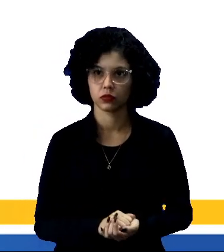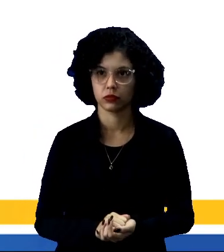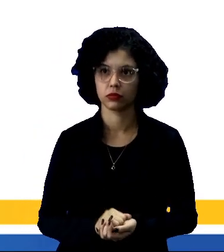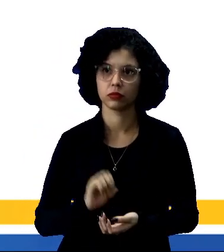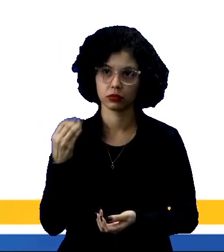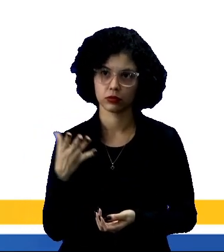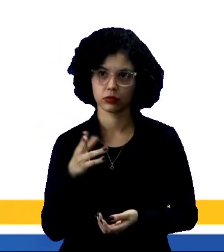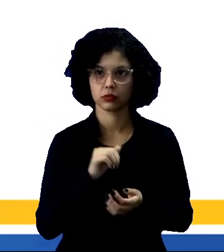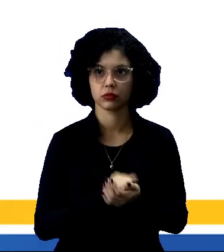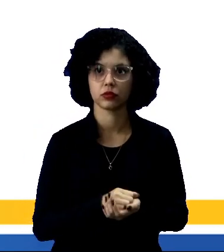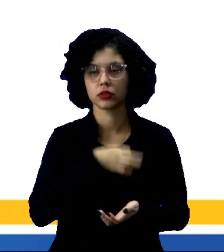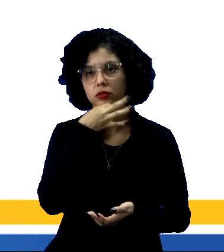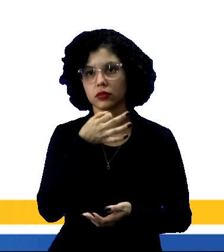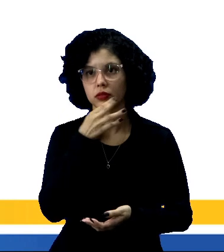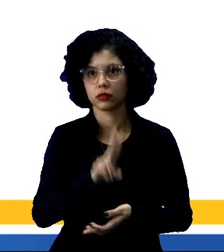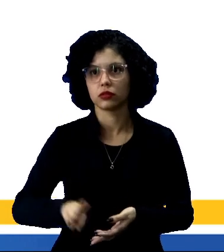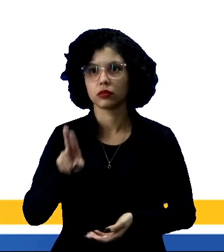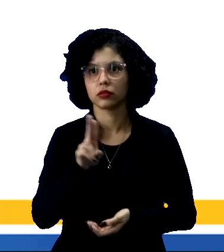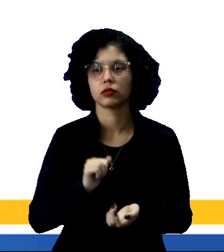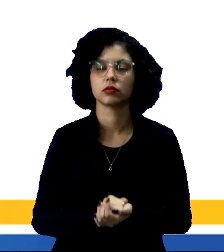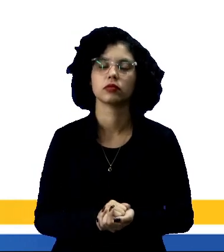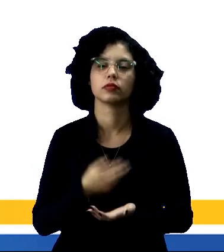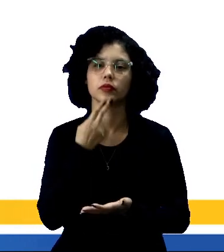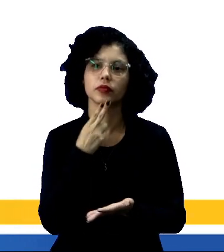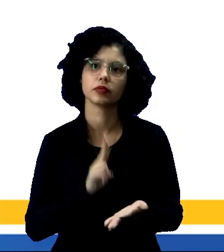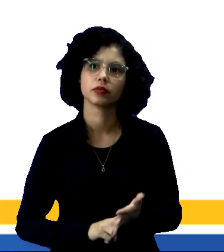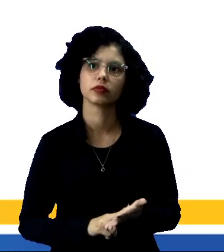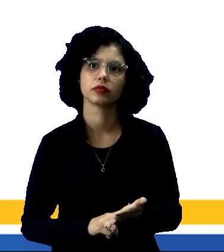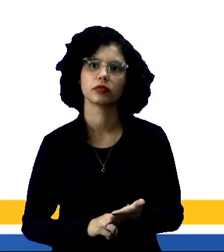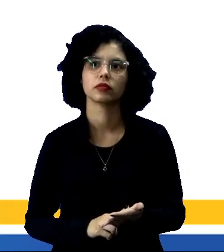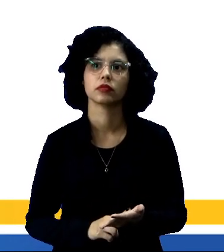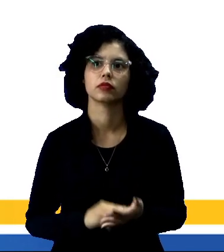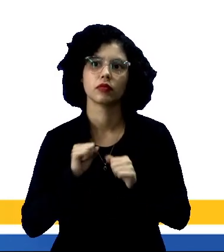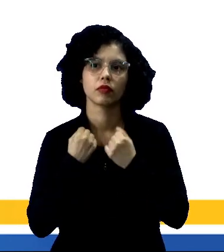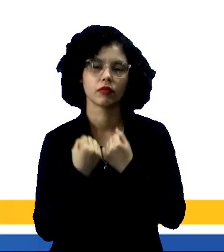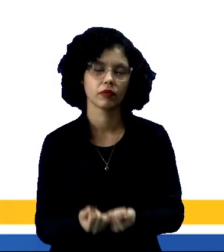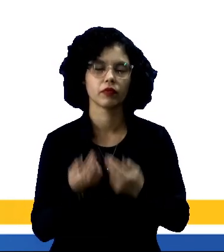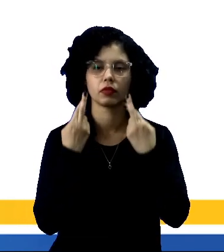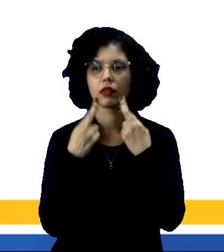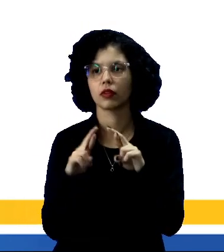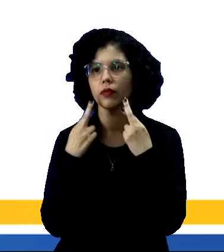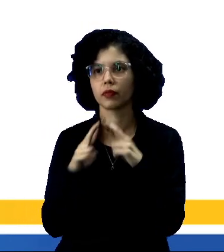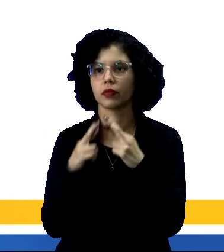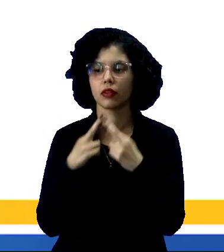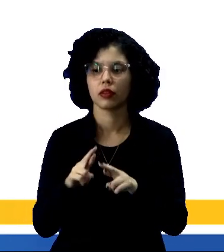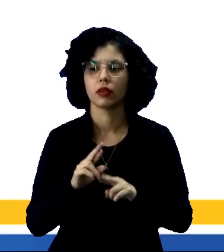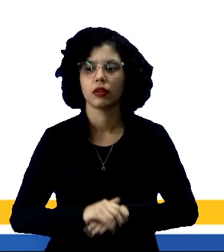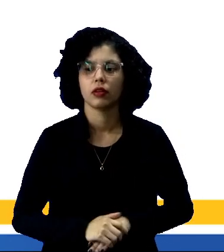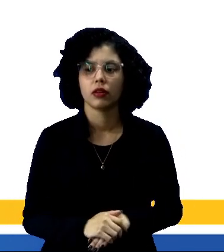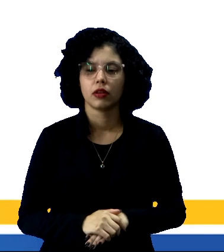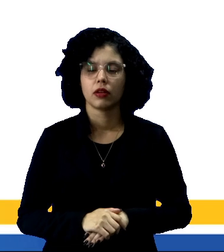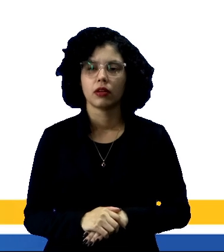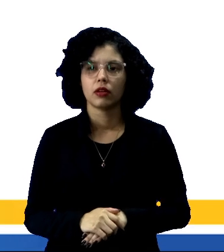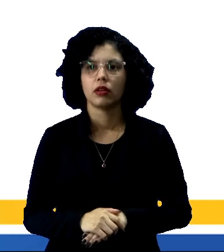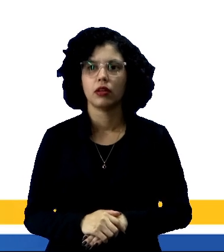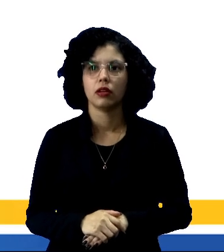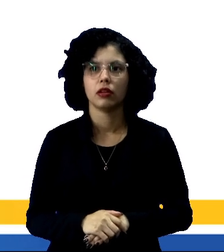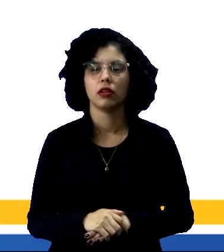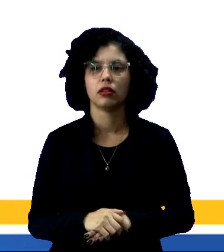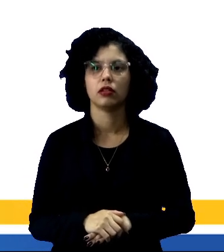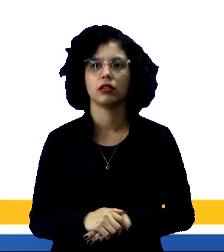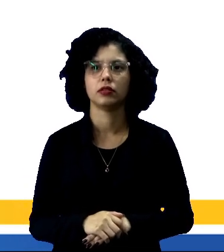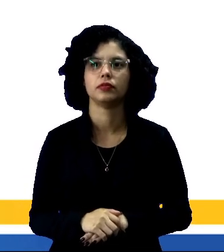não correspondem a argumentos utilizados pela emissora da carta, que é aquela que está enviando a carta, para